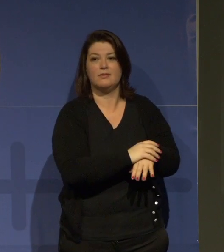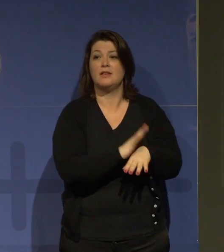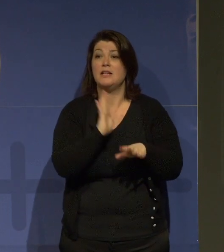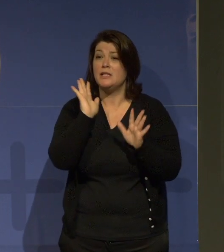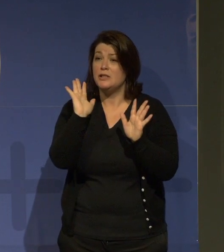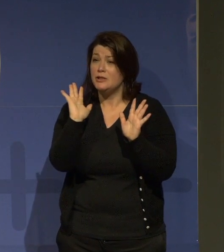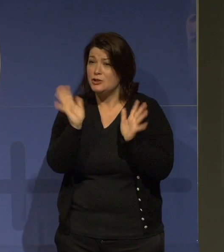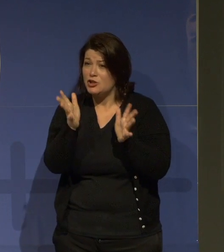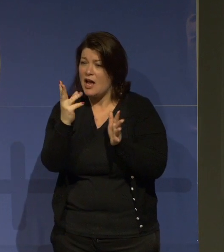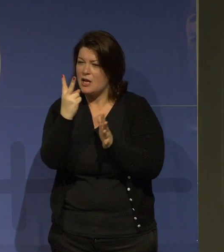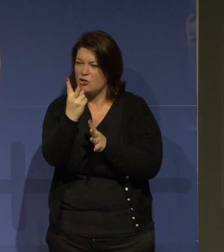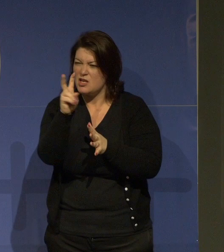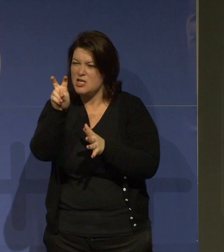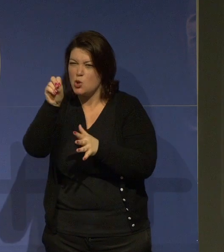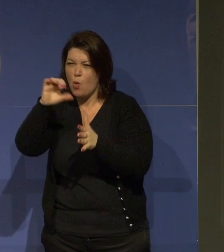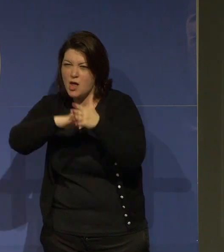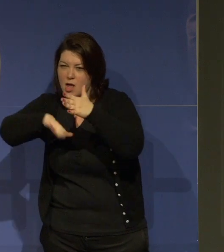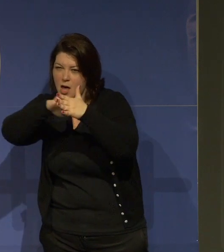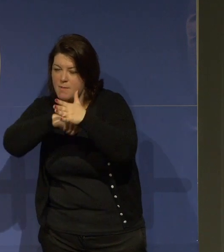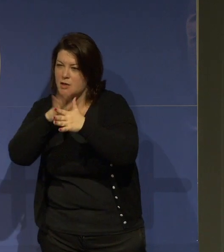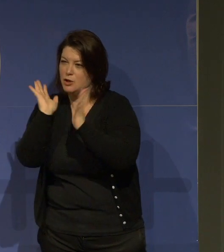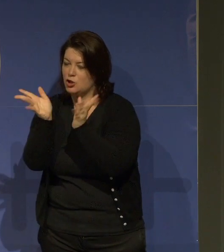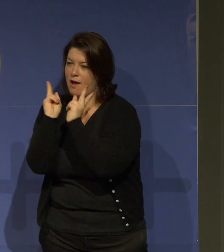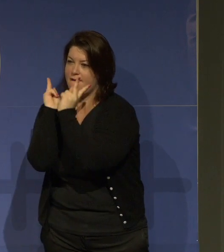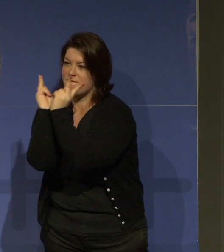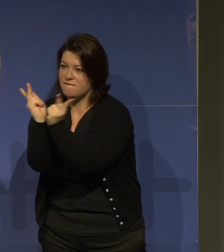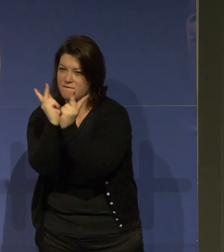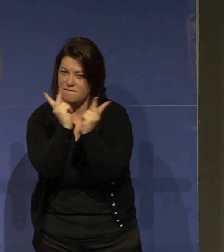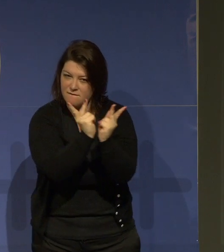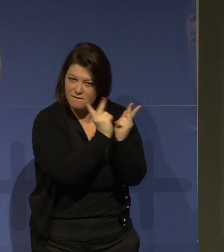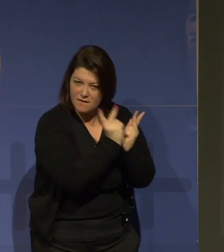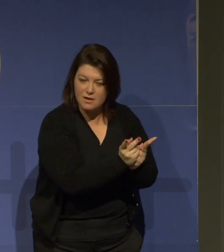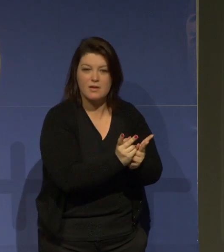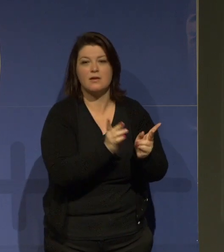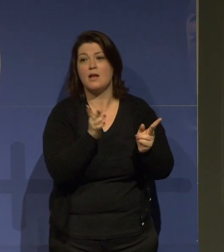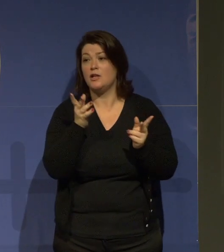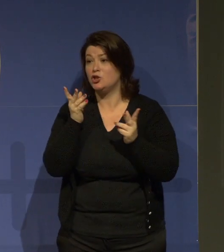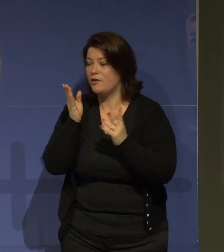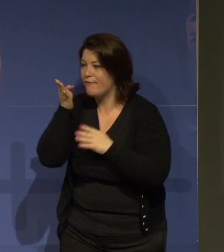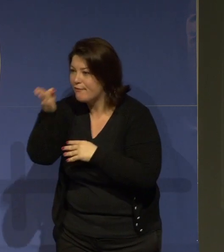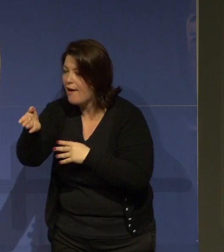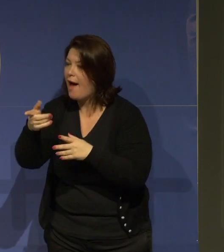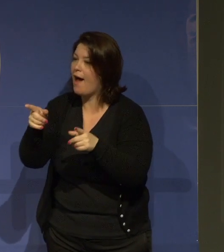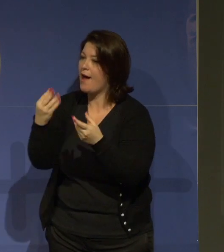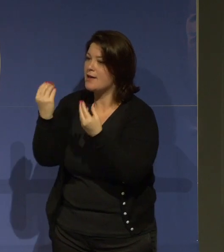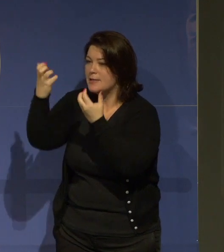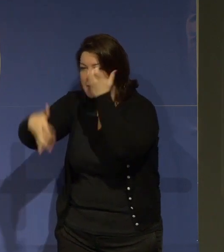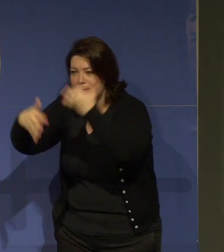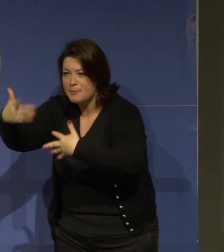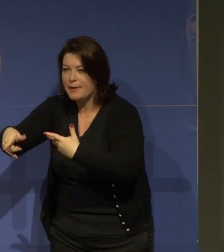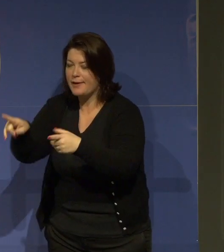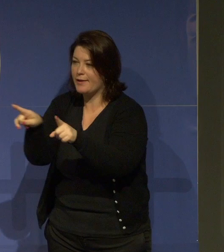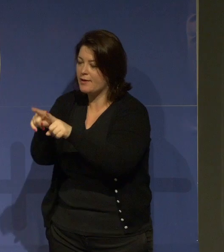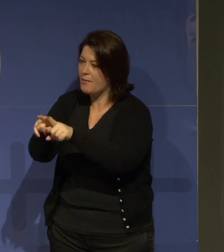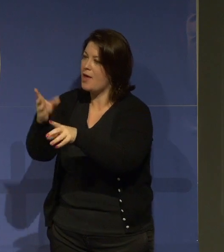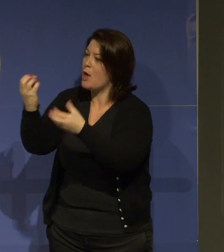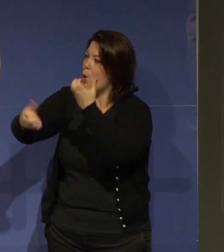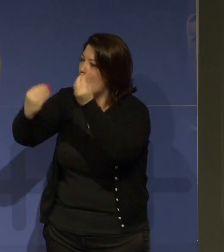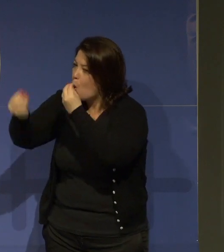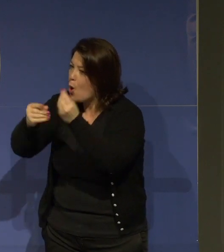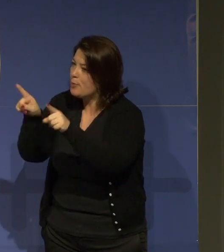empresas visitadas presencialmente. Né? Então, a gente vai, a gente sensibiliza, a gente mobiliza, a gente